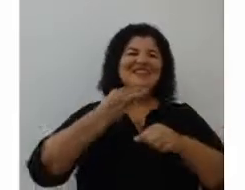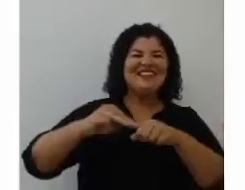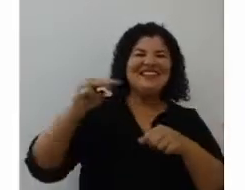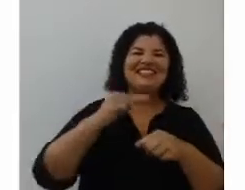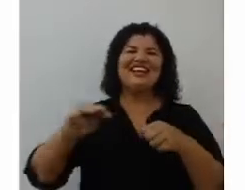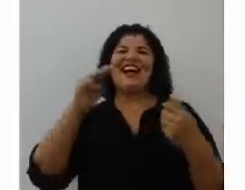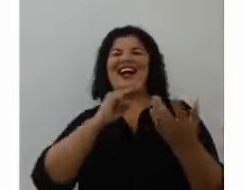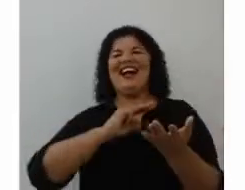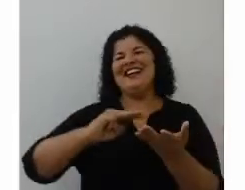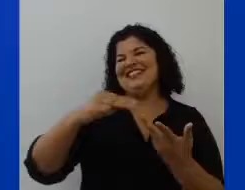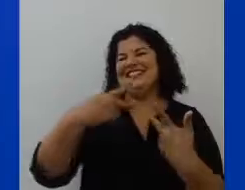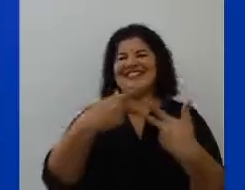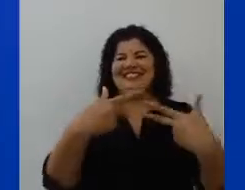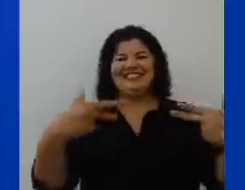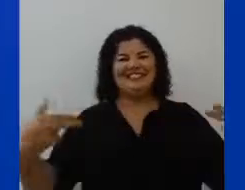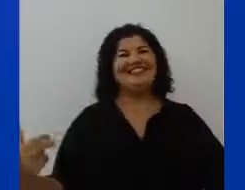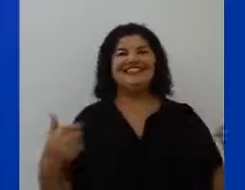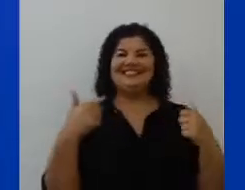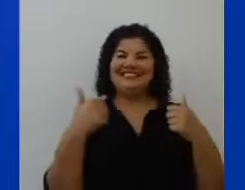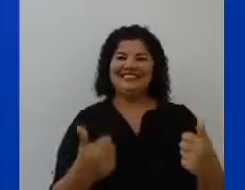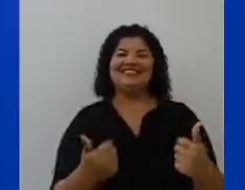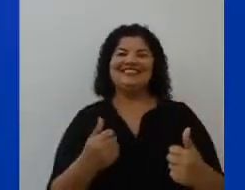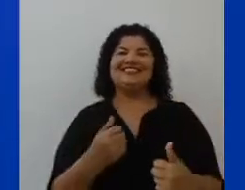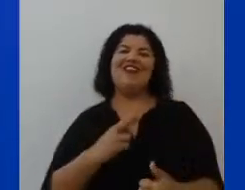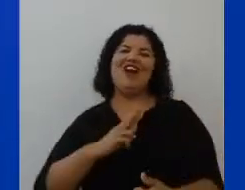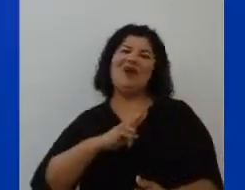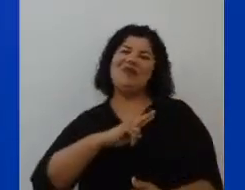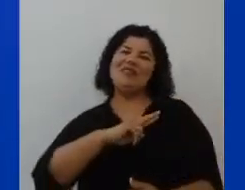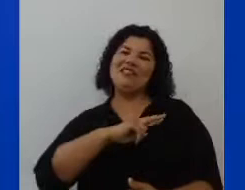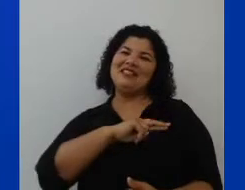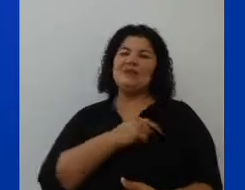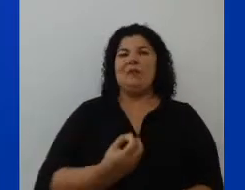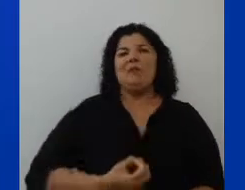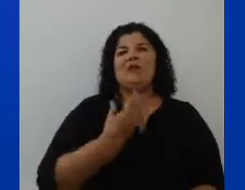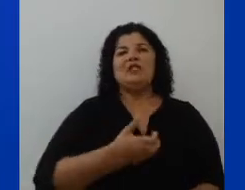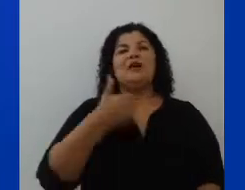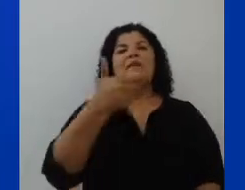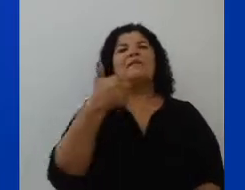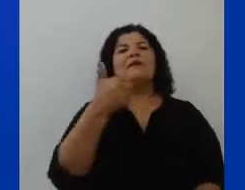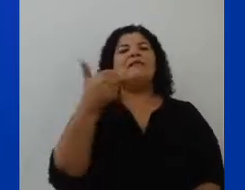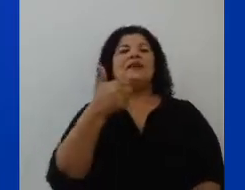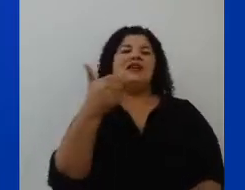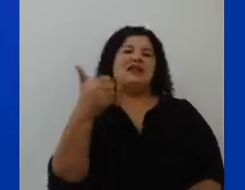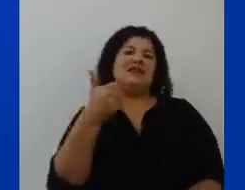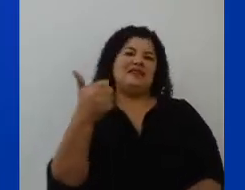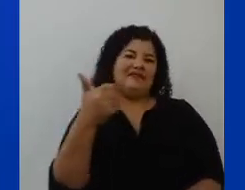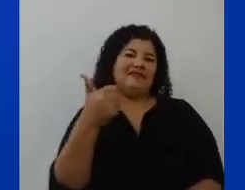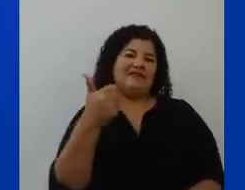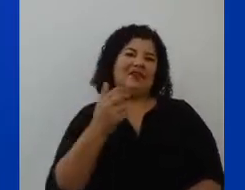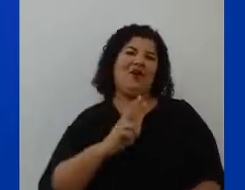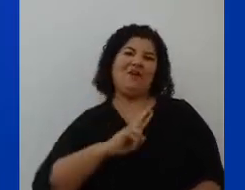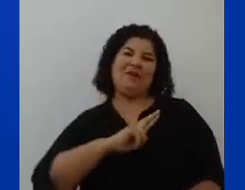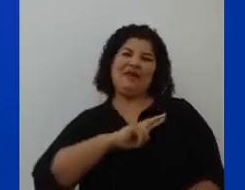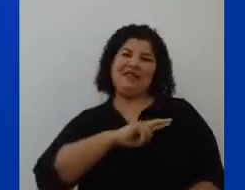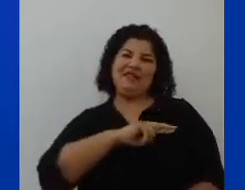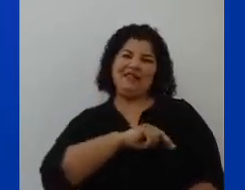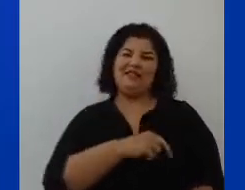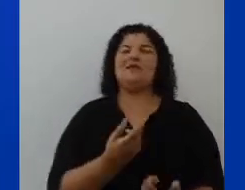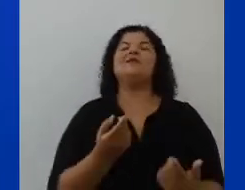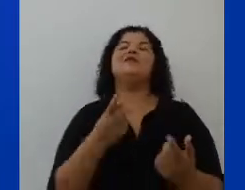mundo. Em tela cheia, romantismo, poesia da primeira geração. Antes de mais nada, vai lá no meu Instagram,